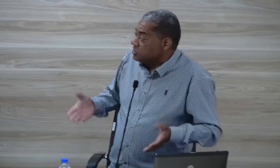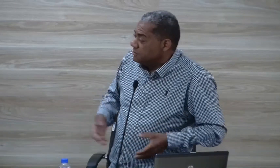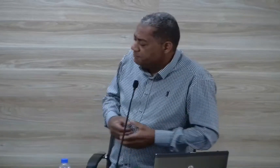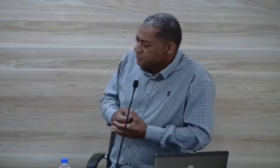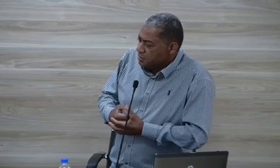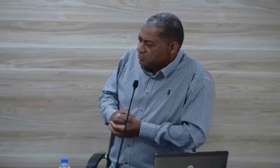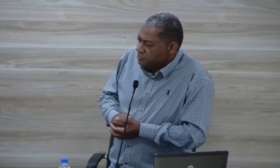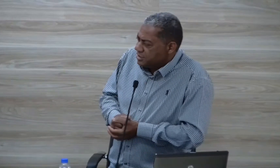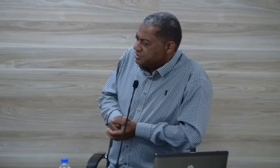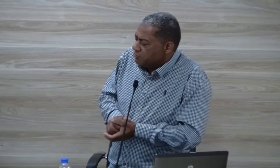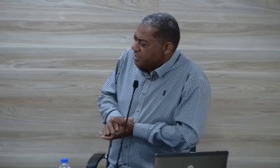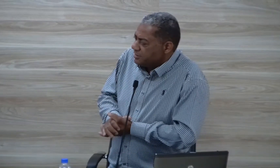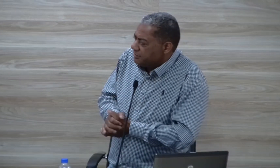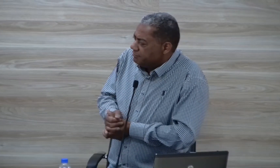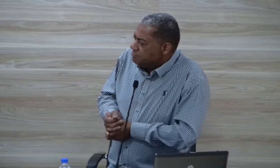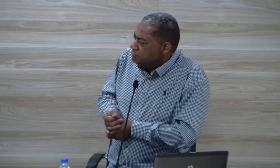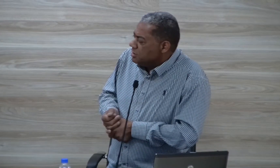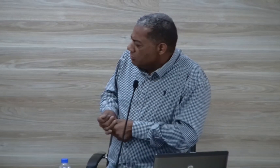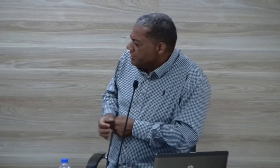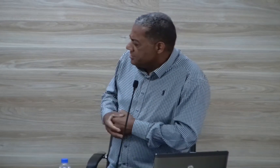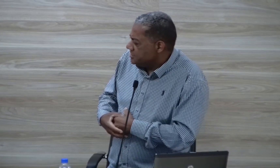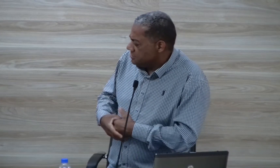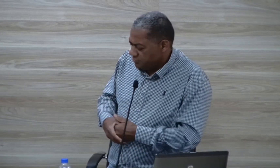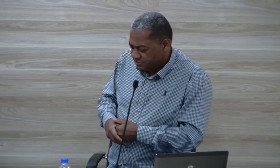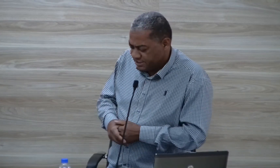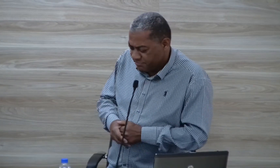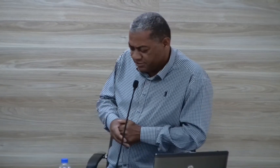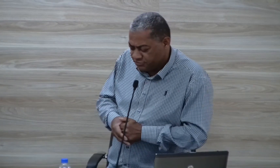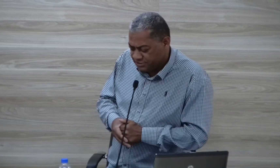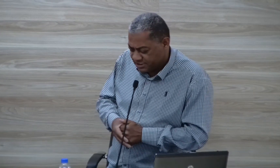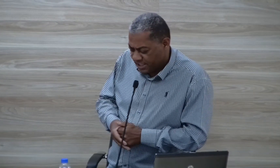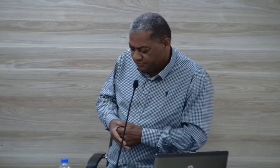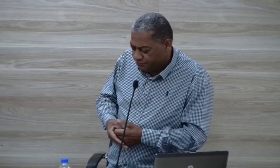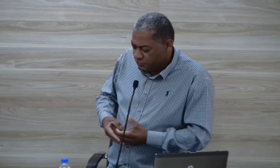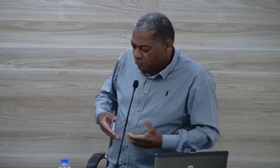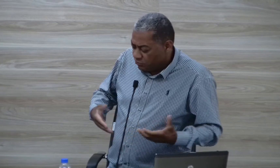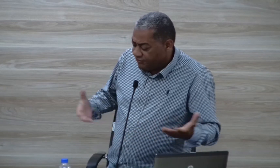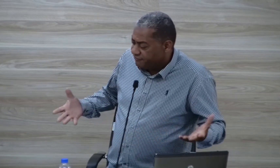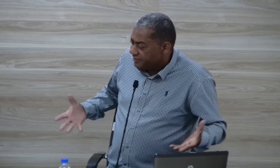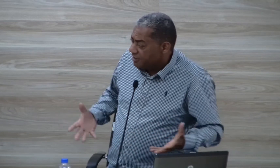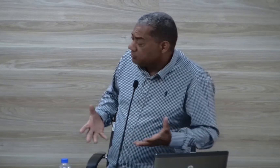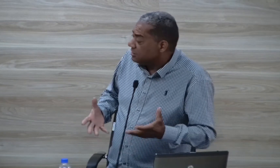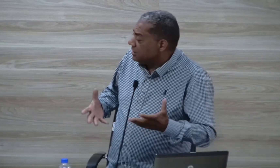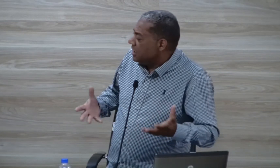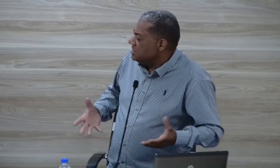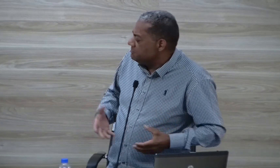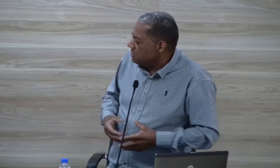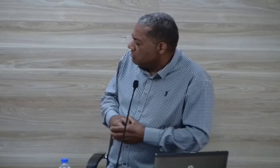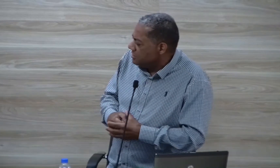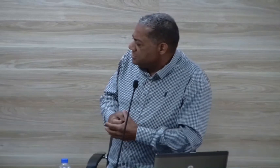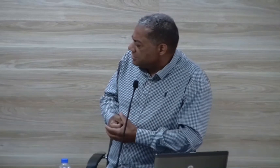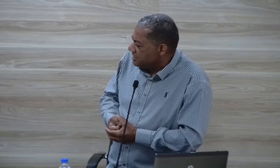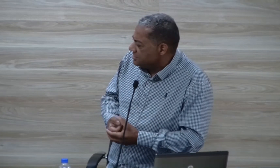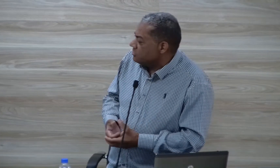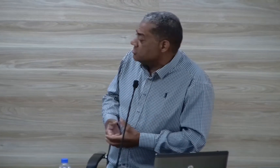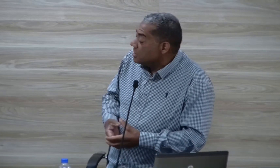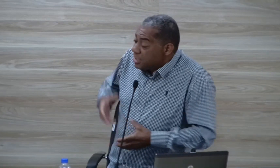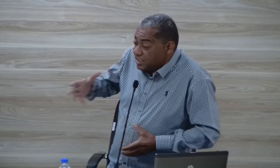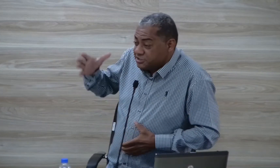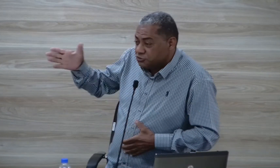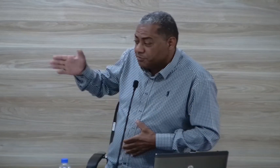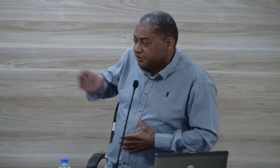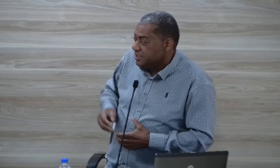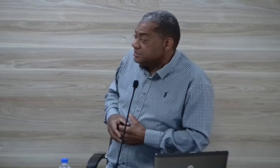perto de 250 bilhões o orçamento do estado governo federal 3 bilhões e 300